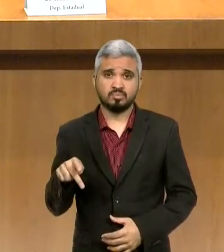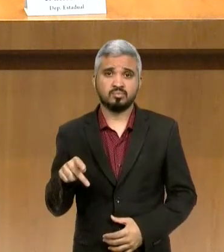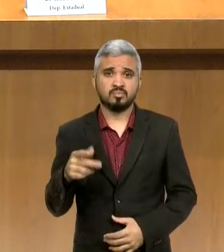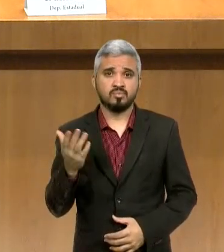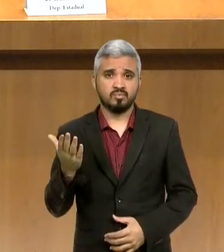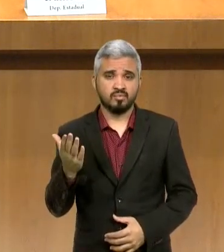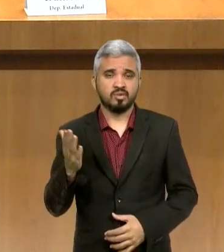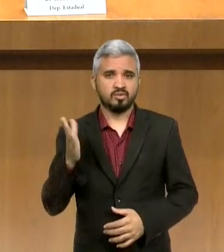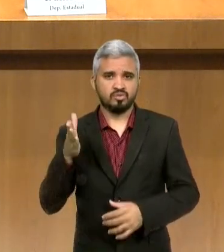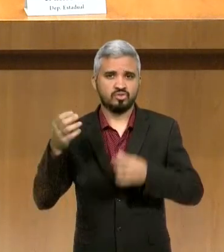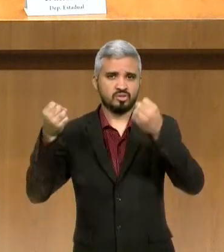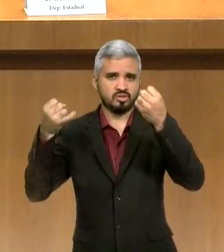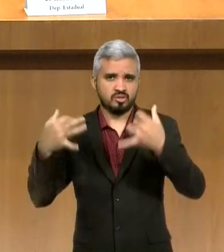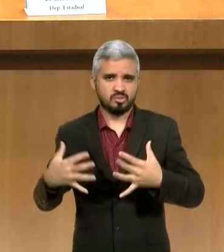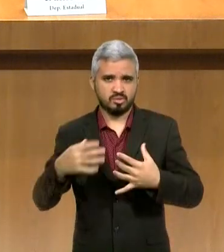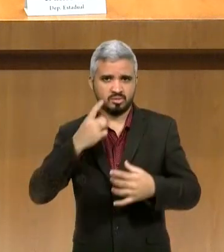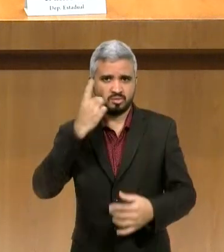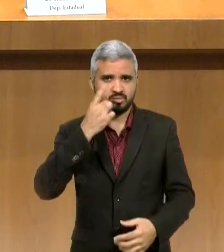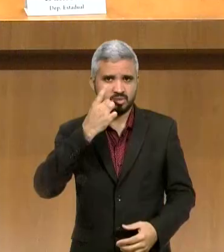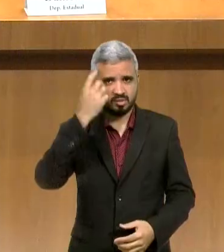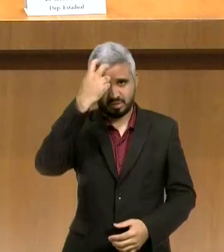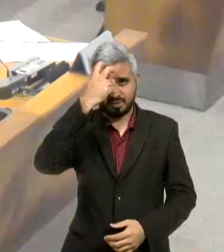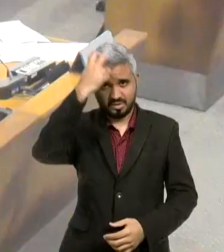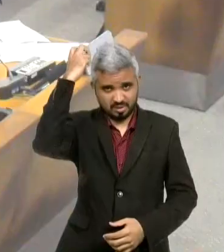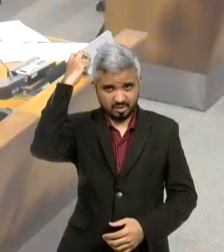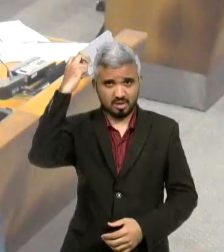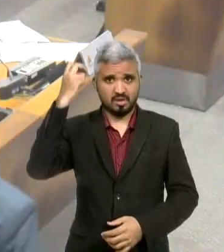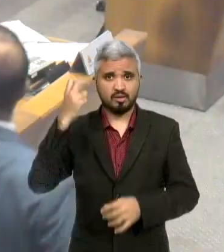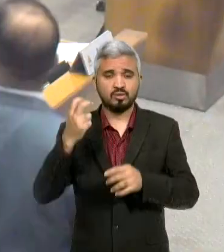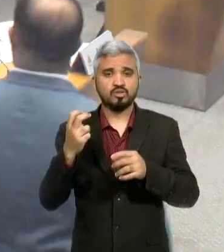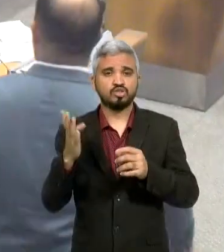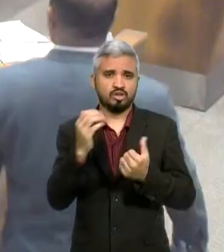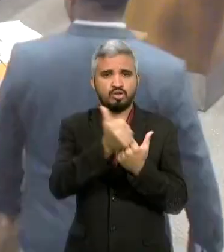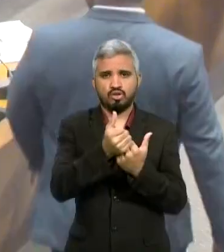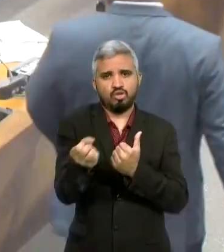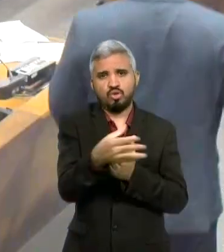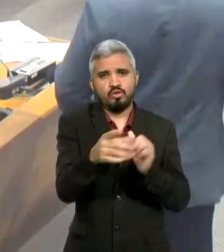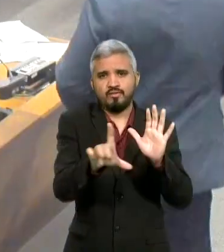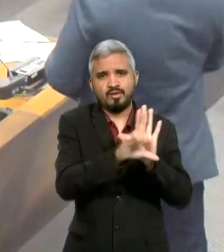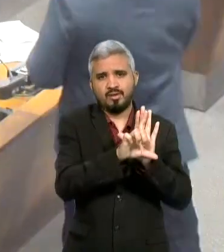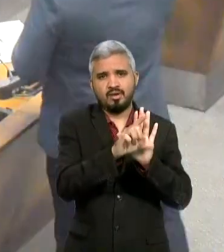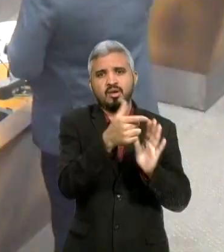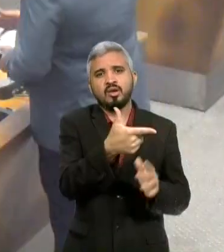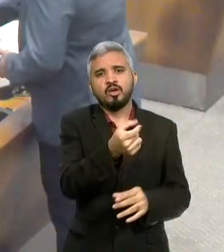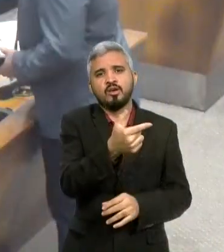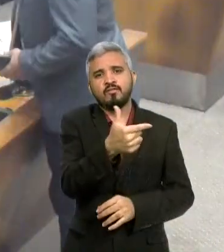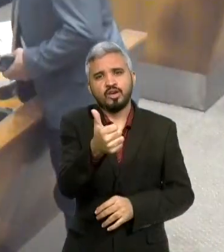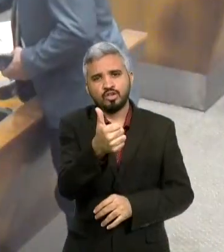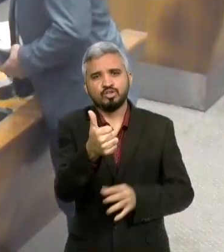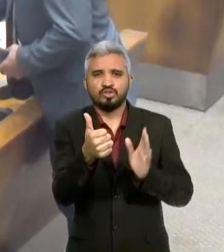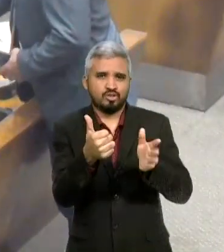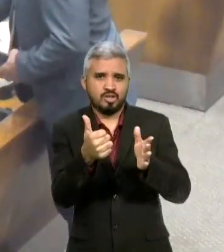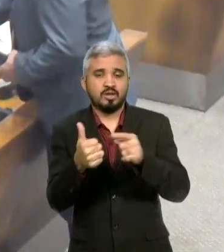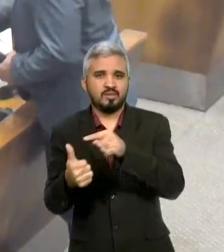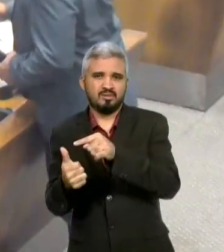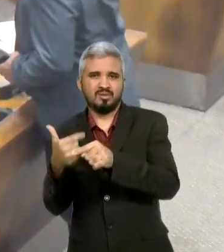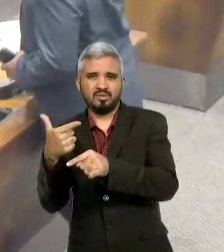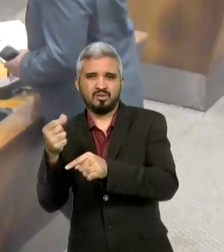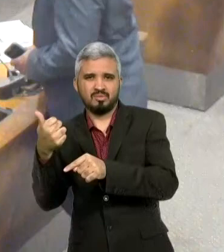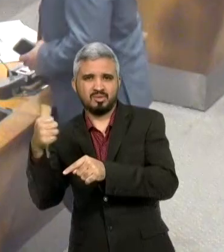como explicou aqui muito bem o deputado Neto, em decorrência dessa nova lei de 2021, a gente também orienta pelo voto